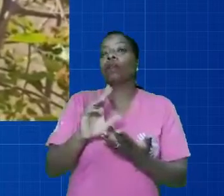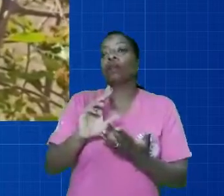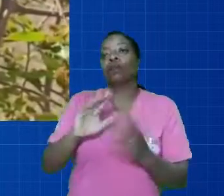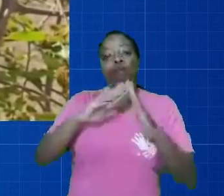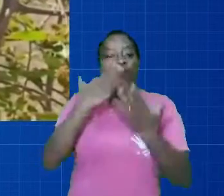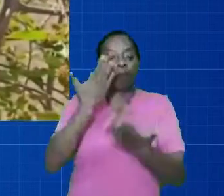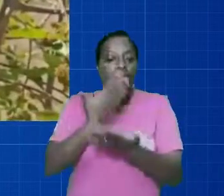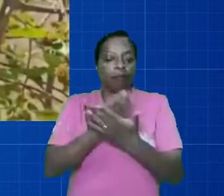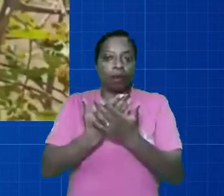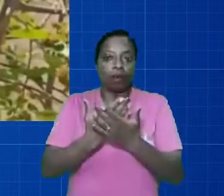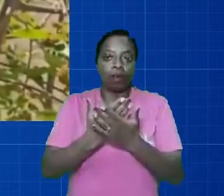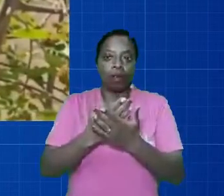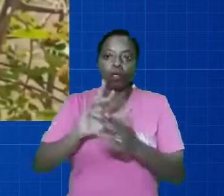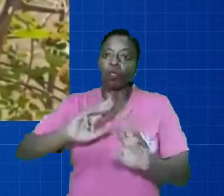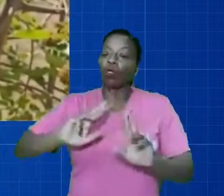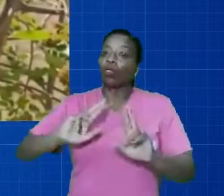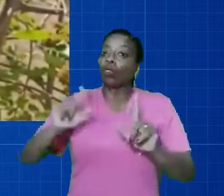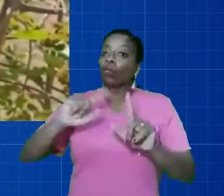um contraturno, né? Uma